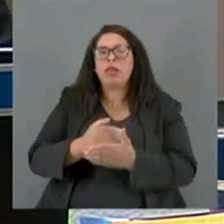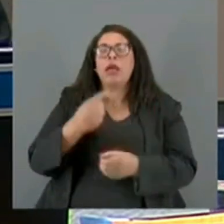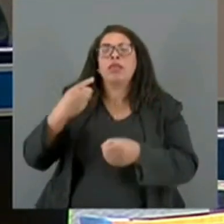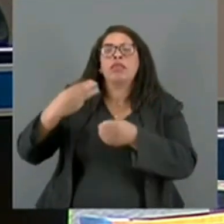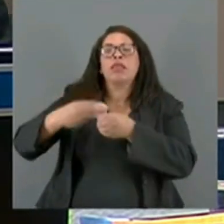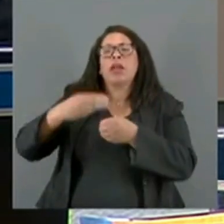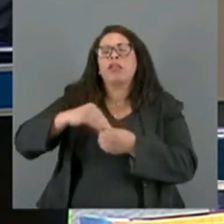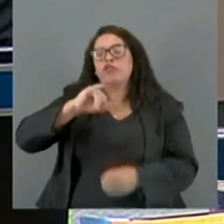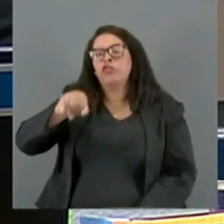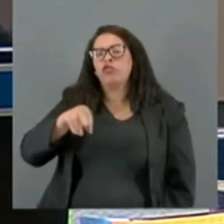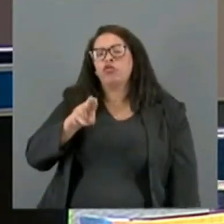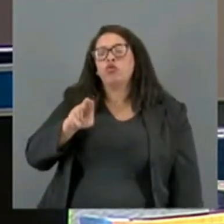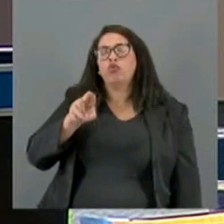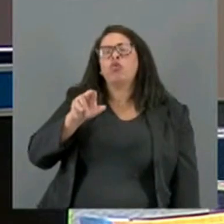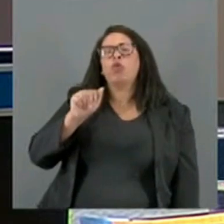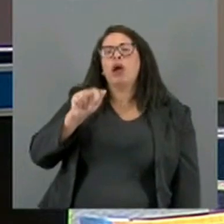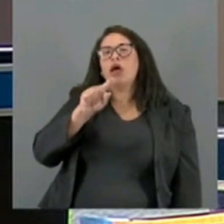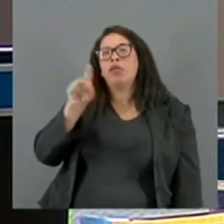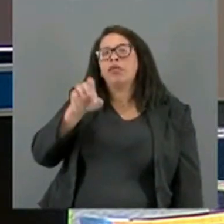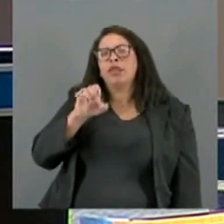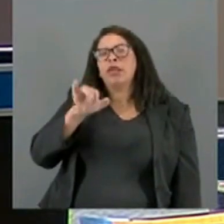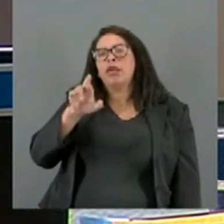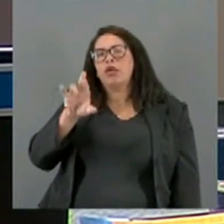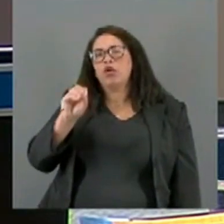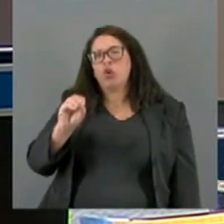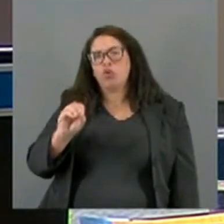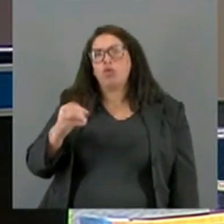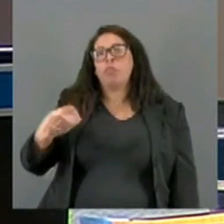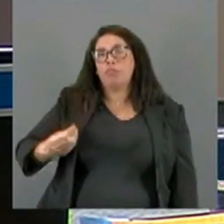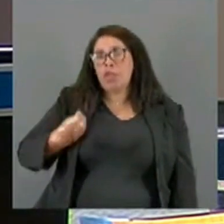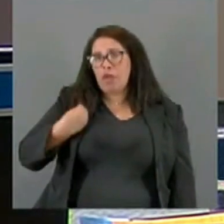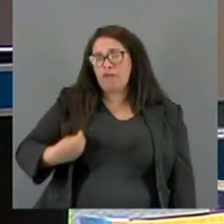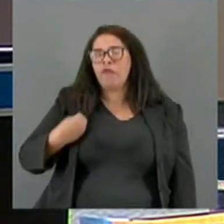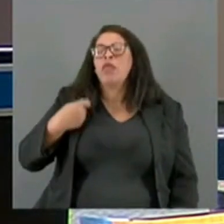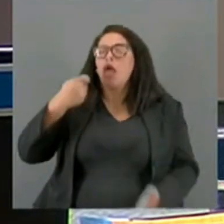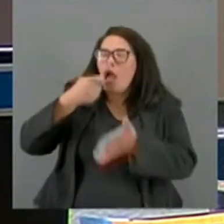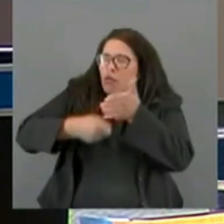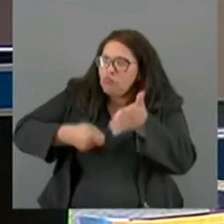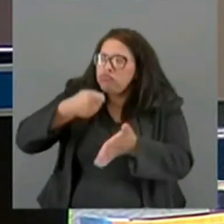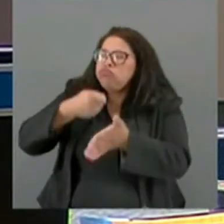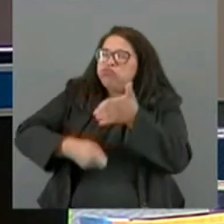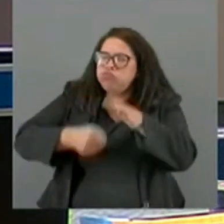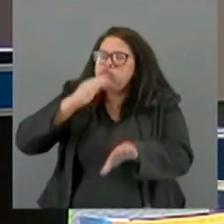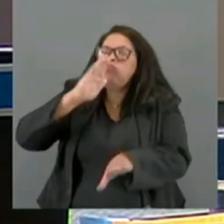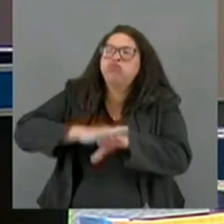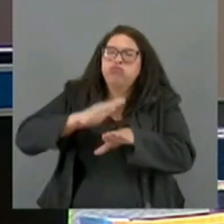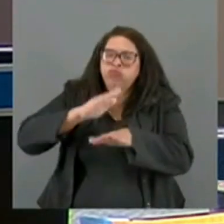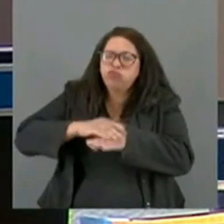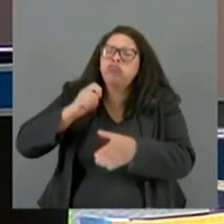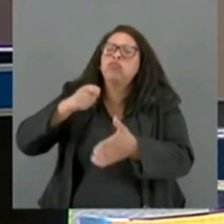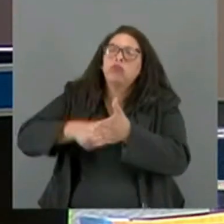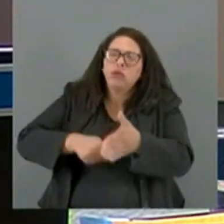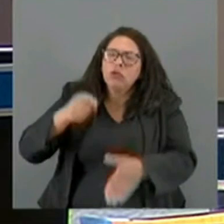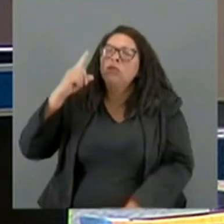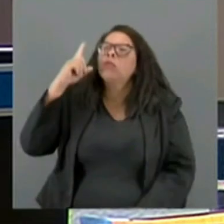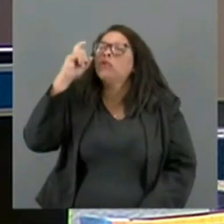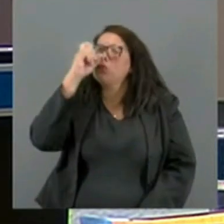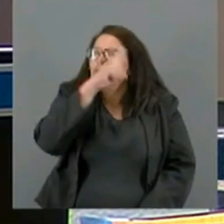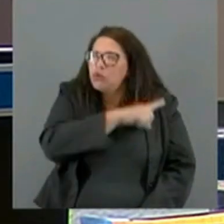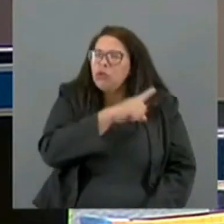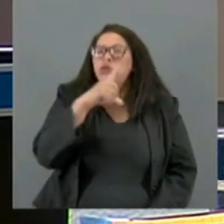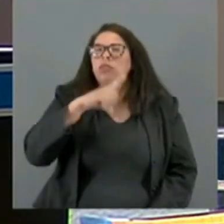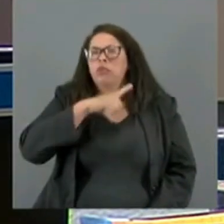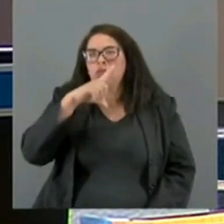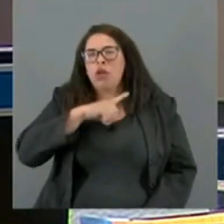Norte. A vida me levou ao enfrentamento de muitas batalhas e percalços,